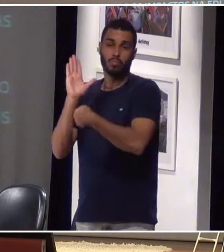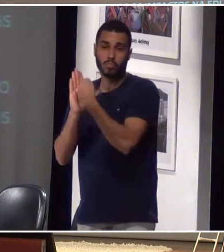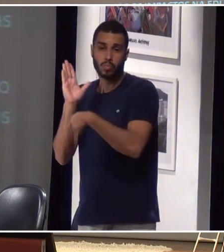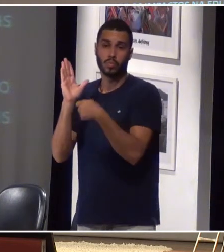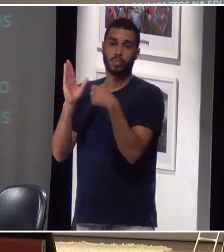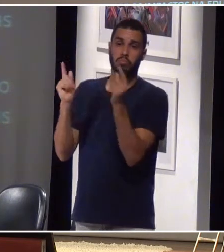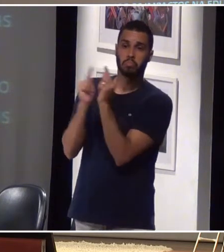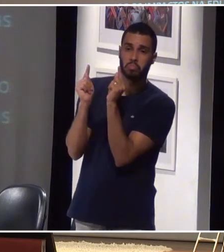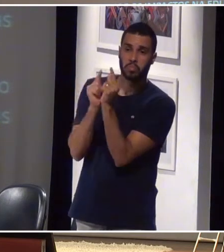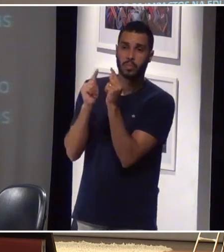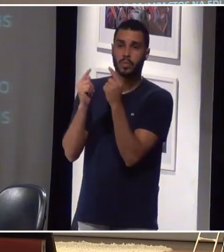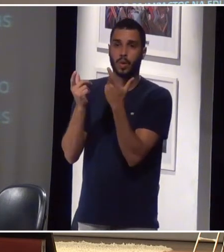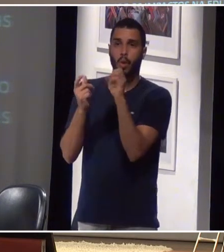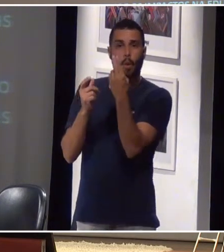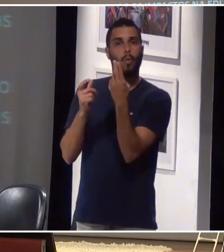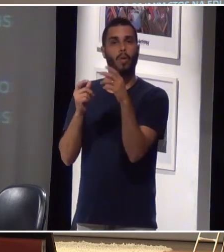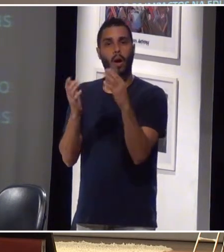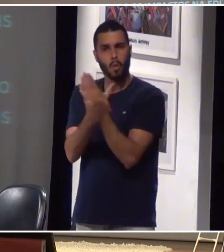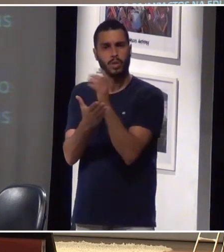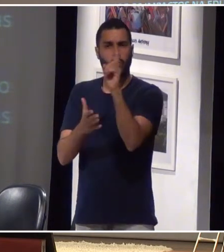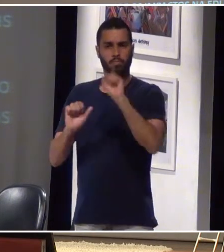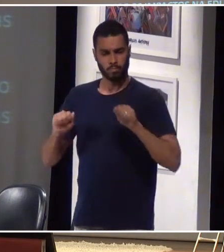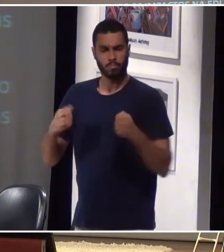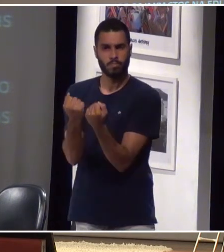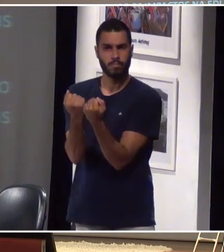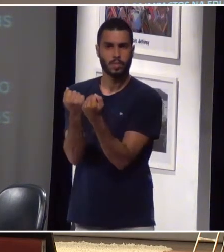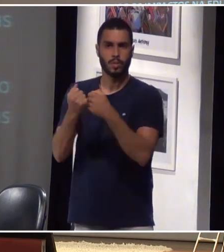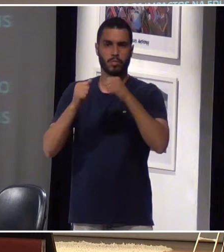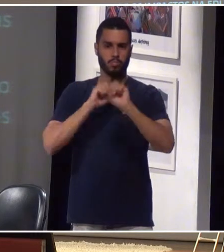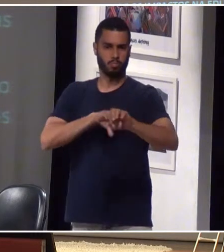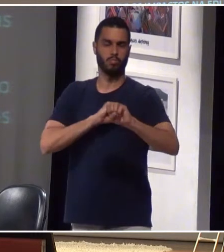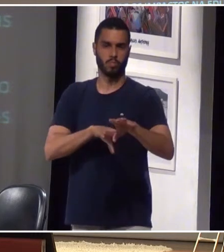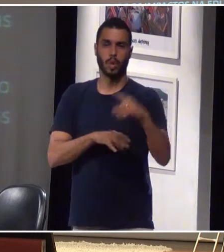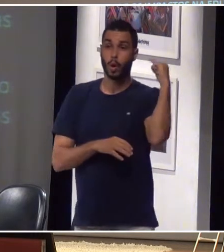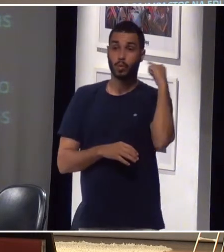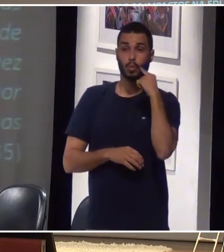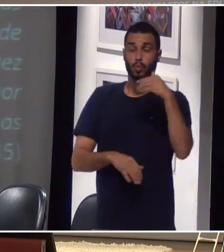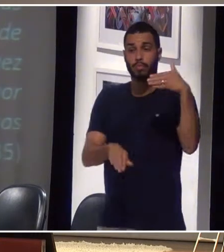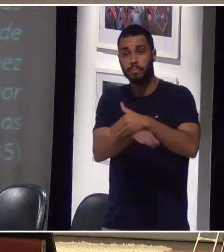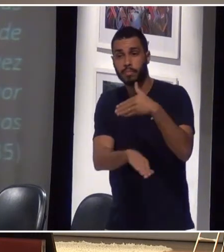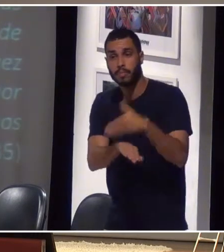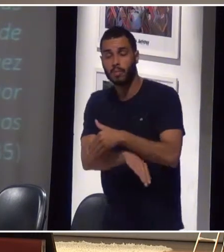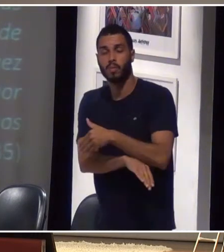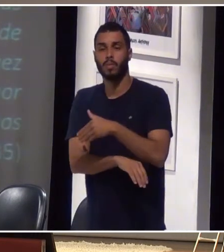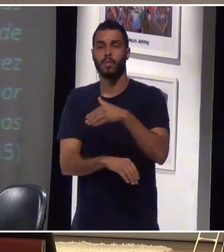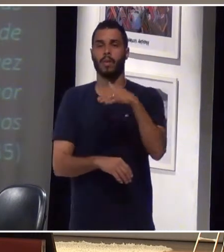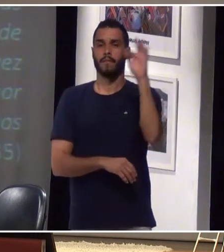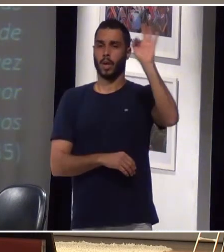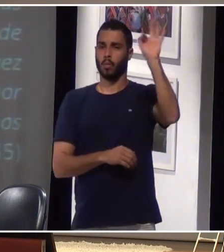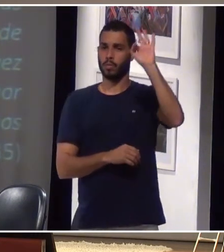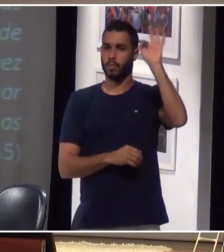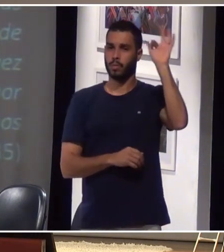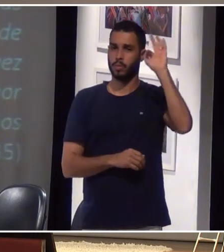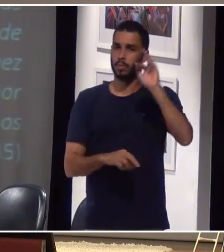orientada pela Márcia. Né? Surdos que estão ingressando no ensino superior via reservas de vagas e